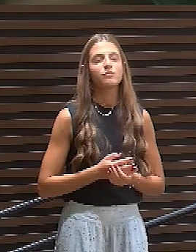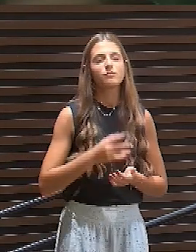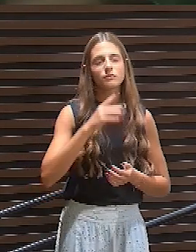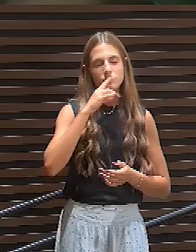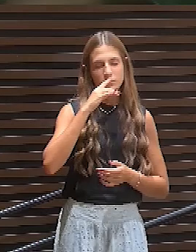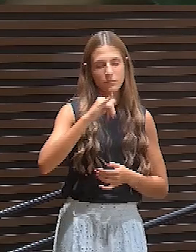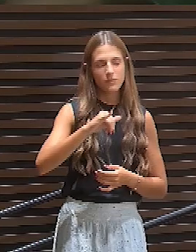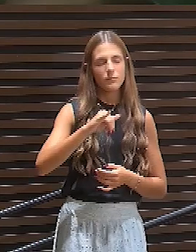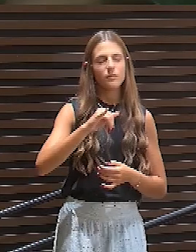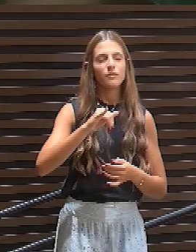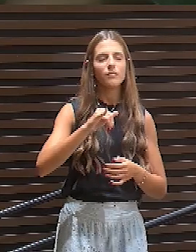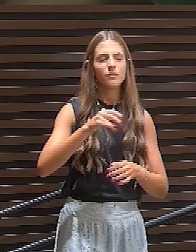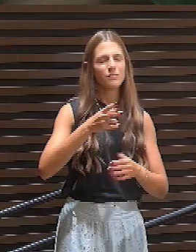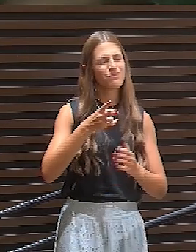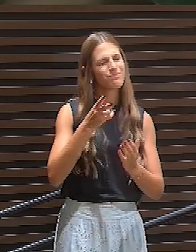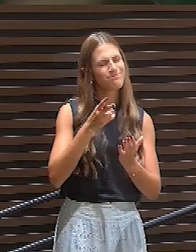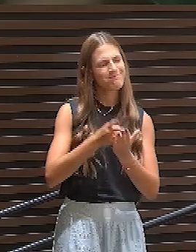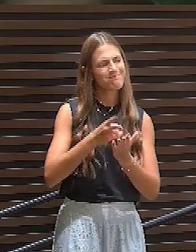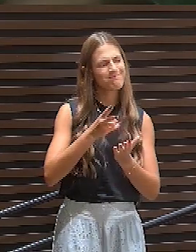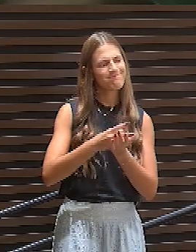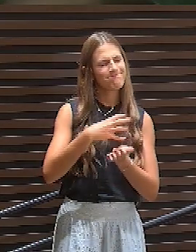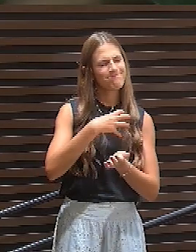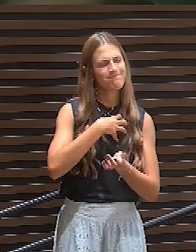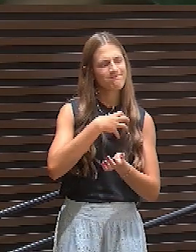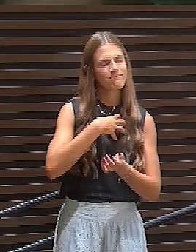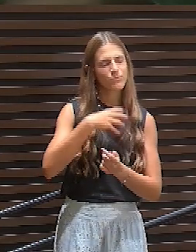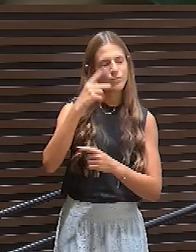da mesma maneira que o Teu Espírito